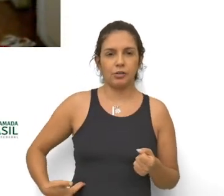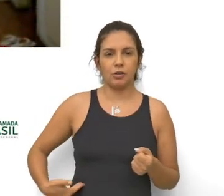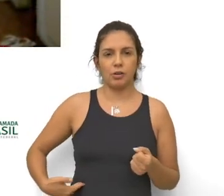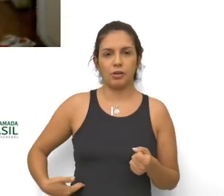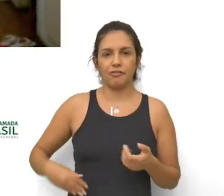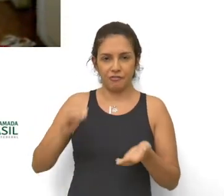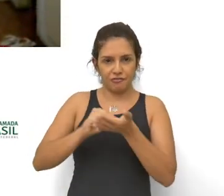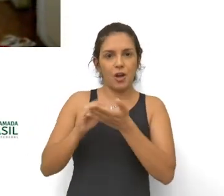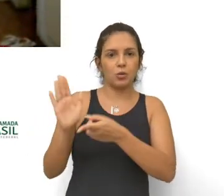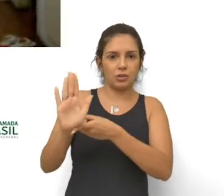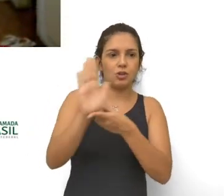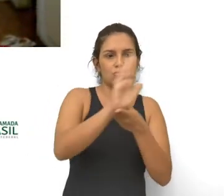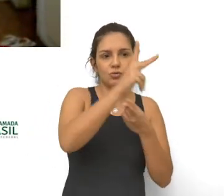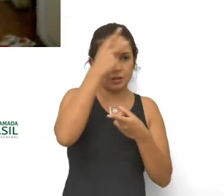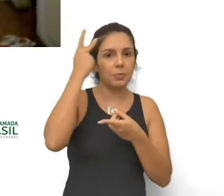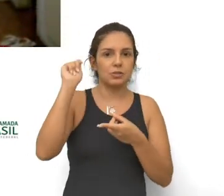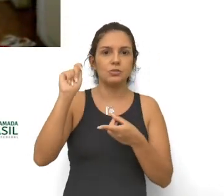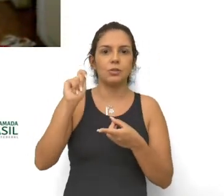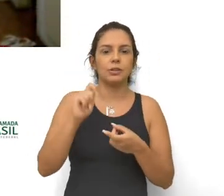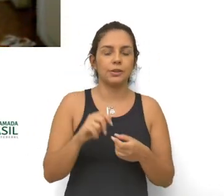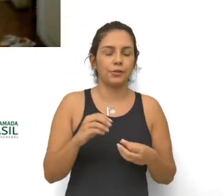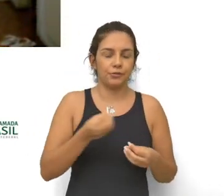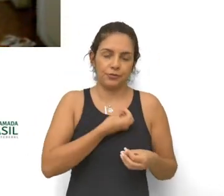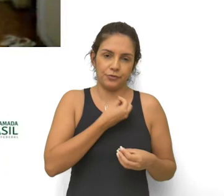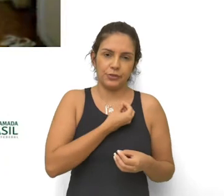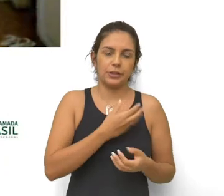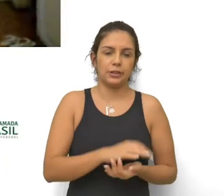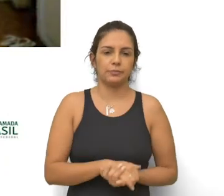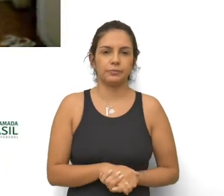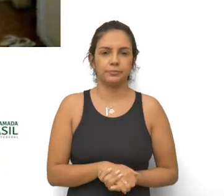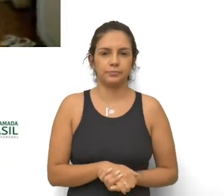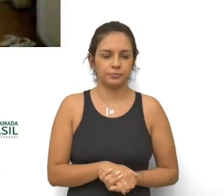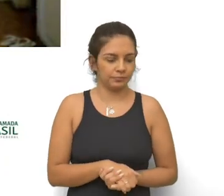necessário para continuar tocando a vida. E nesse